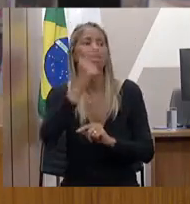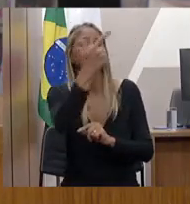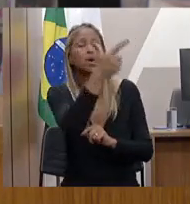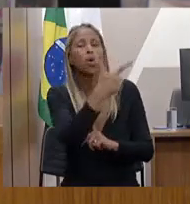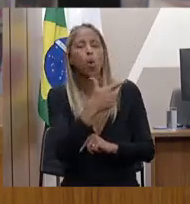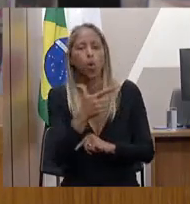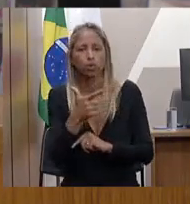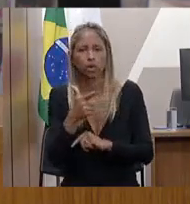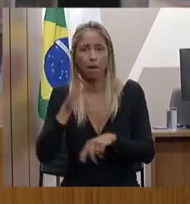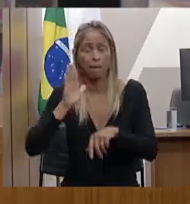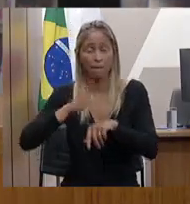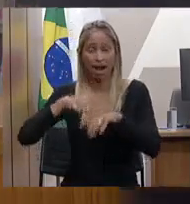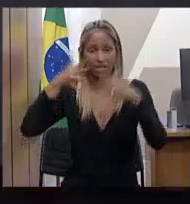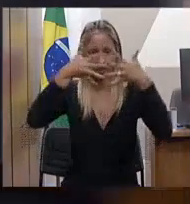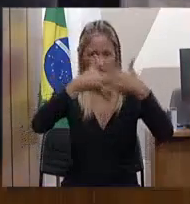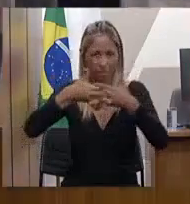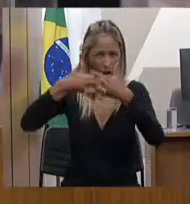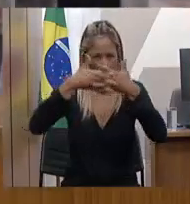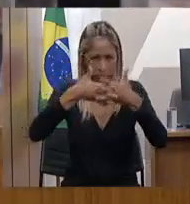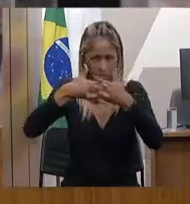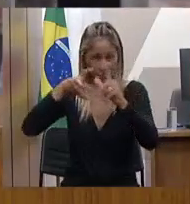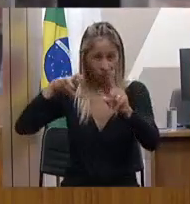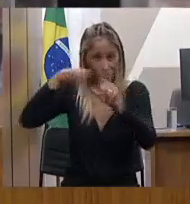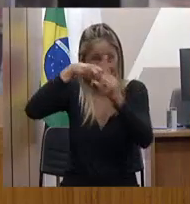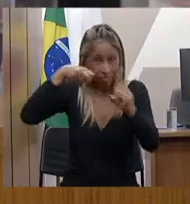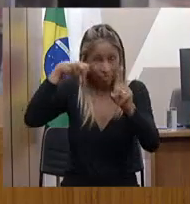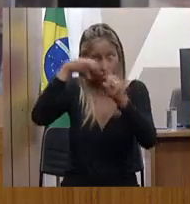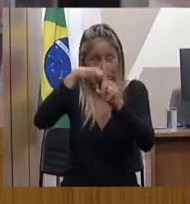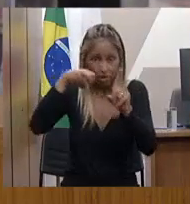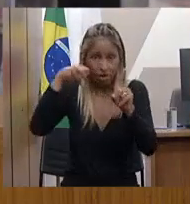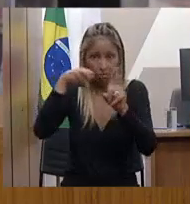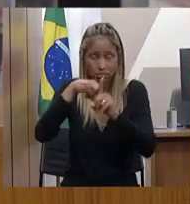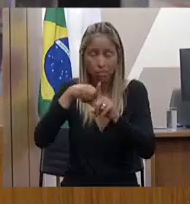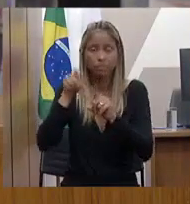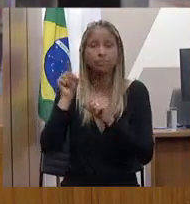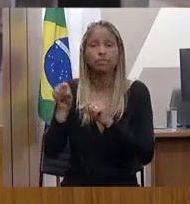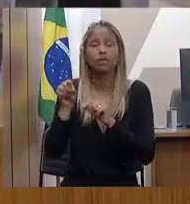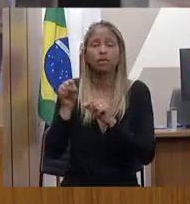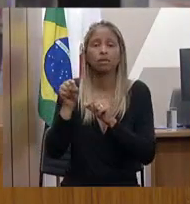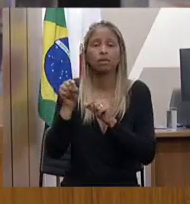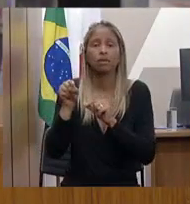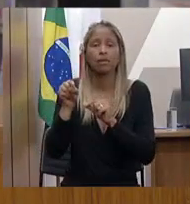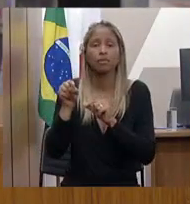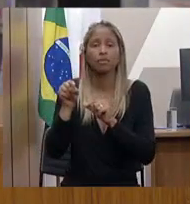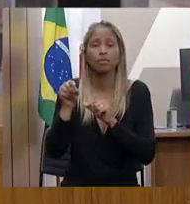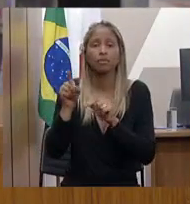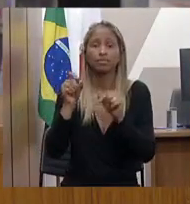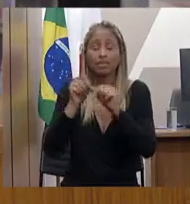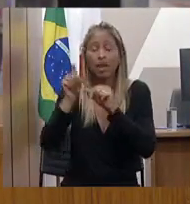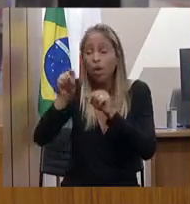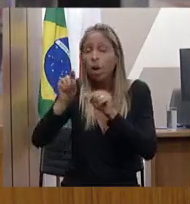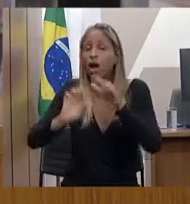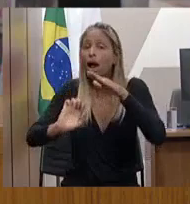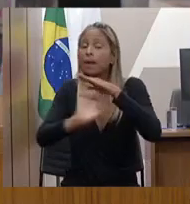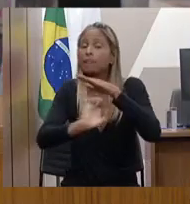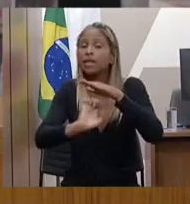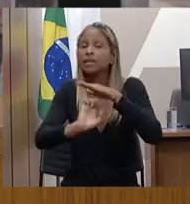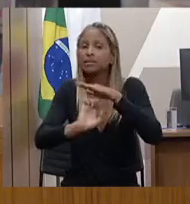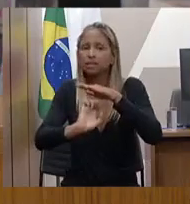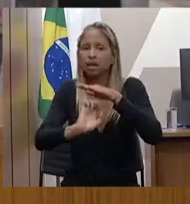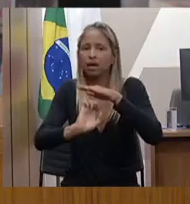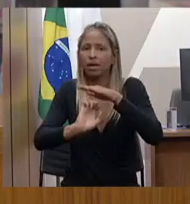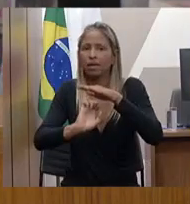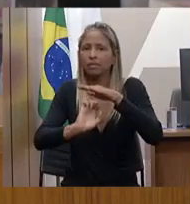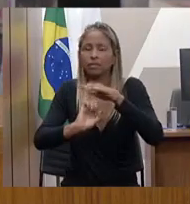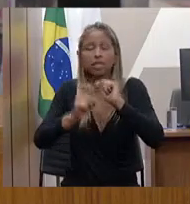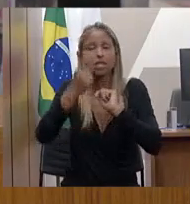muito desses Transportes desses acidentes de trânsito eles são ocasionados pela implantação de uma empresa que não é que não